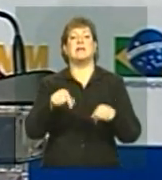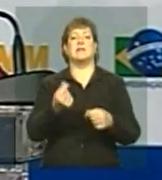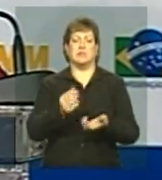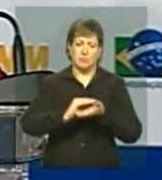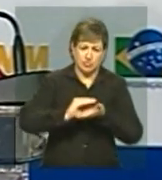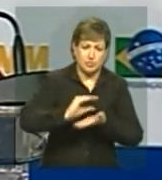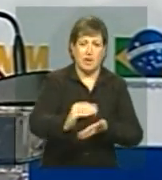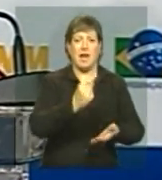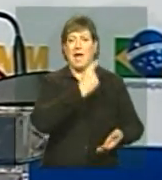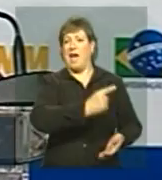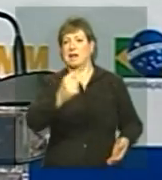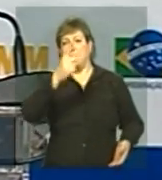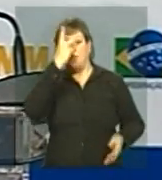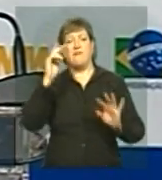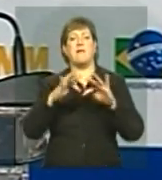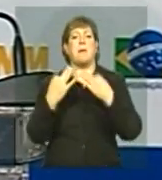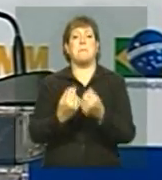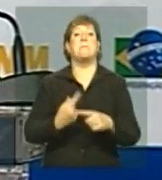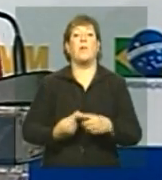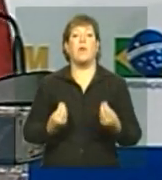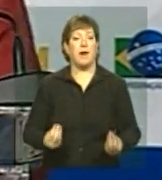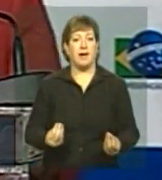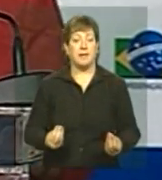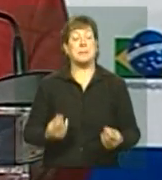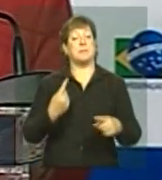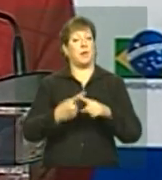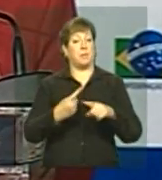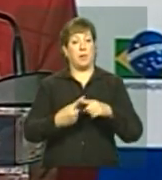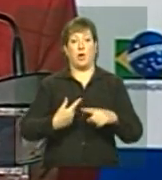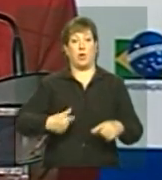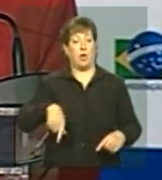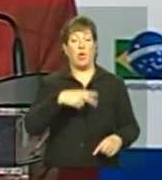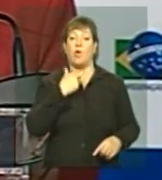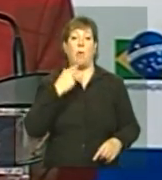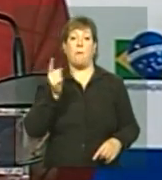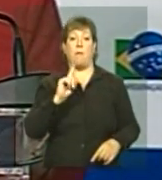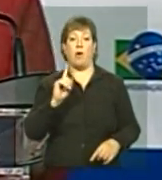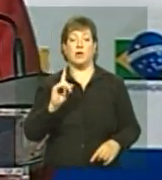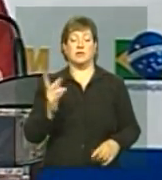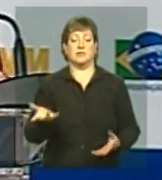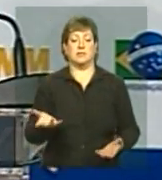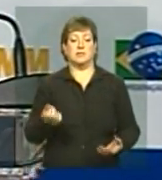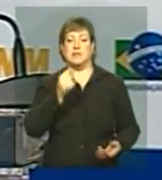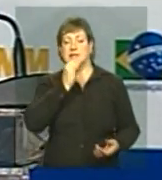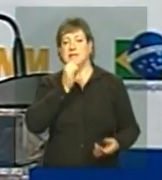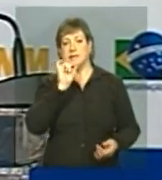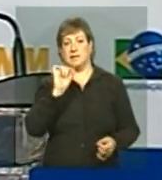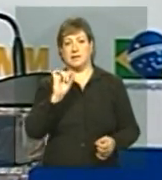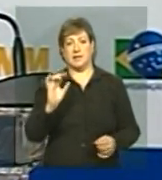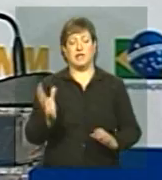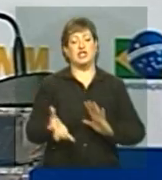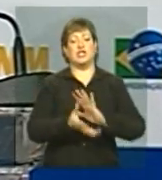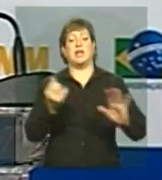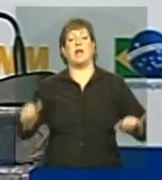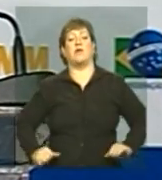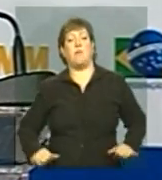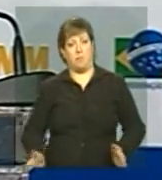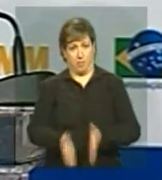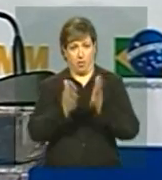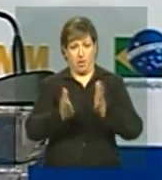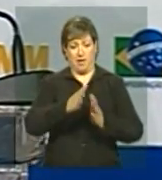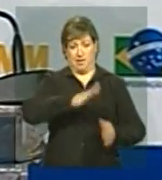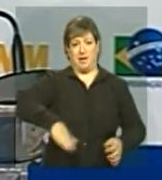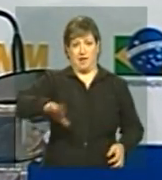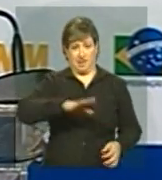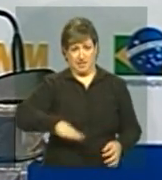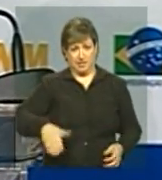cada pessoa da família? Porque nós jamais tiraremos da pobreza crianças de 0 a 6 anos se